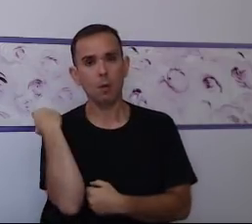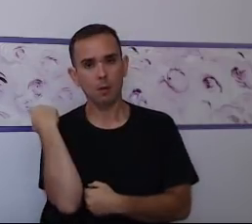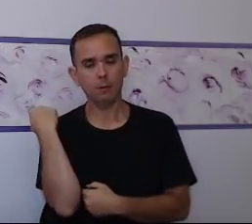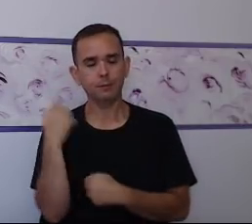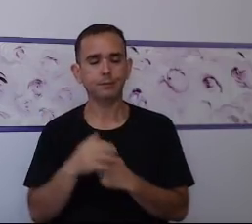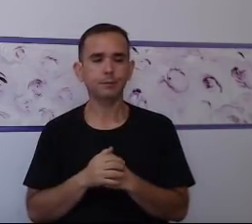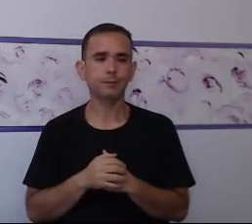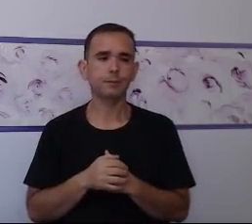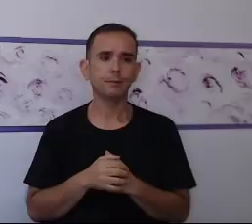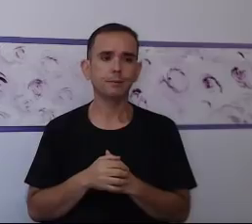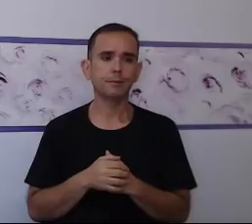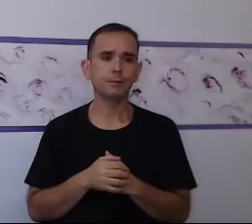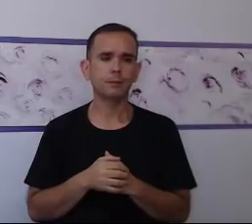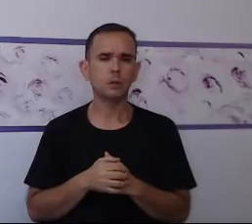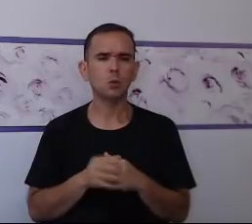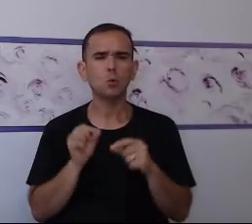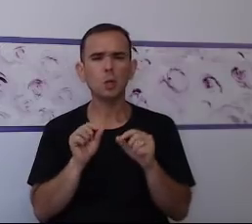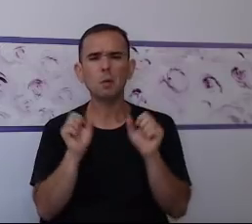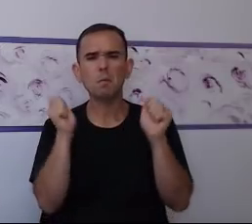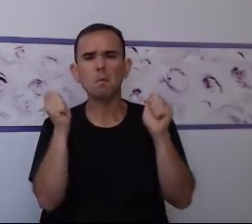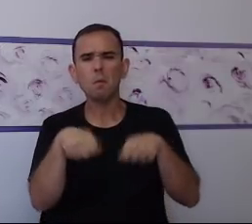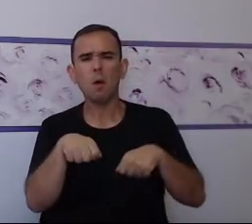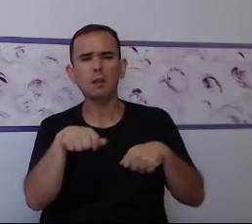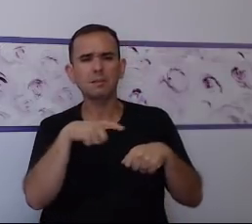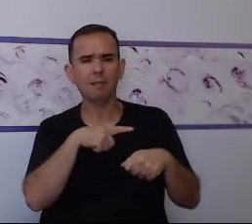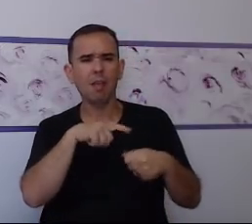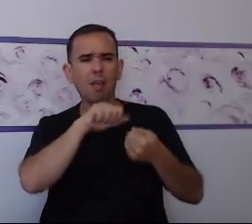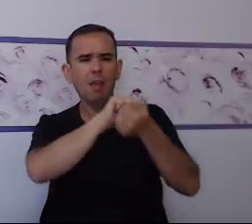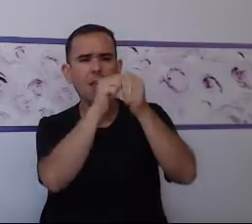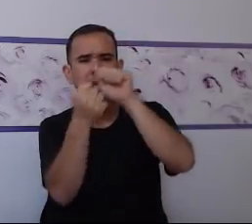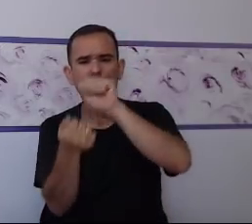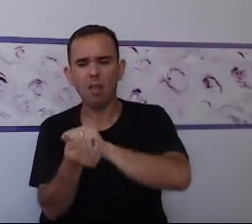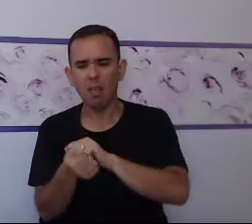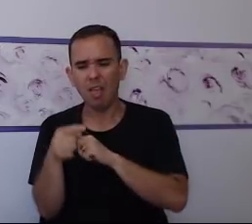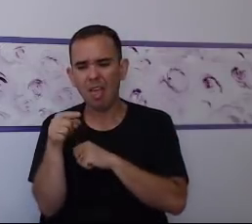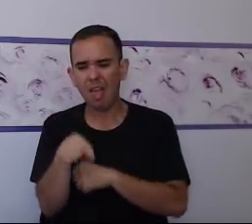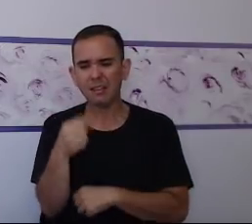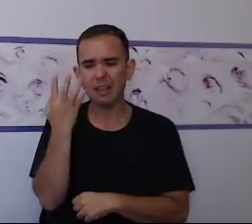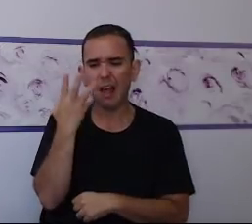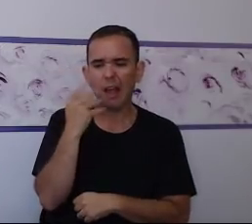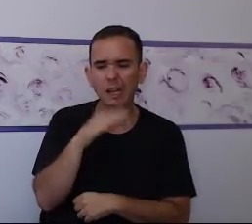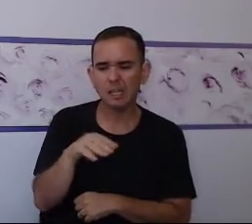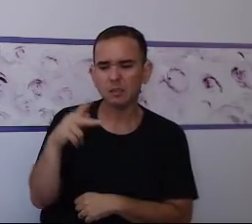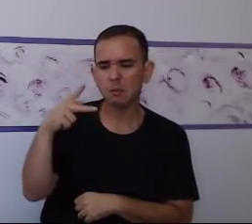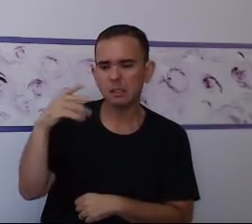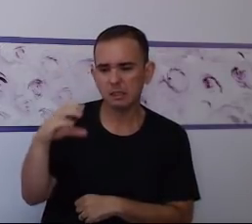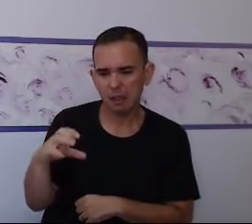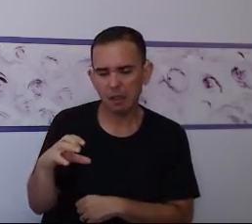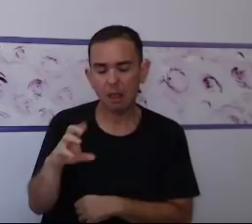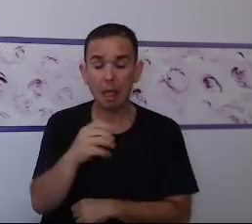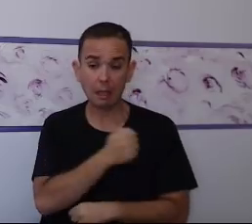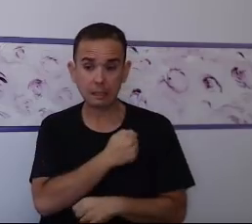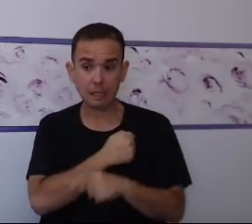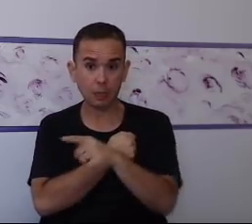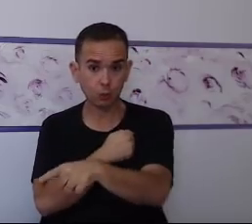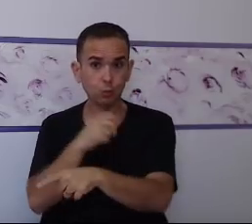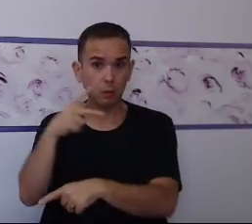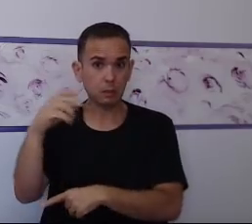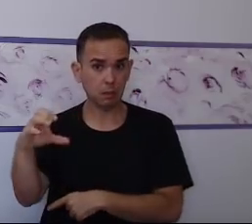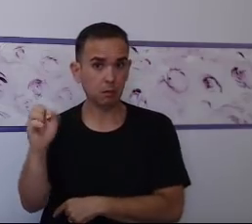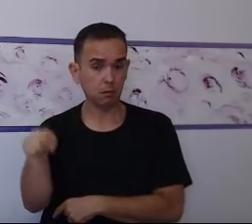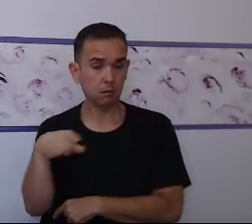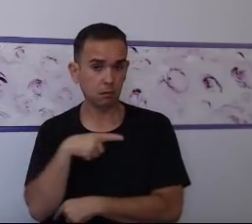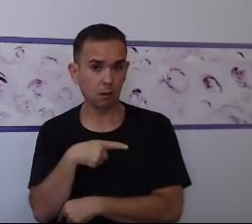Então, vamos lá. O que pode vir associado a essa criança com paralisia cerebral, ou esse aluno com paralisia